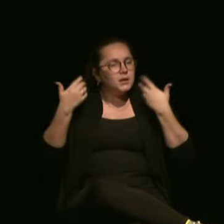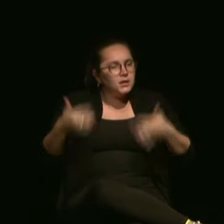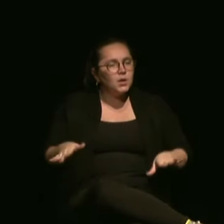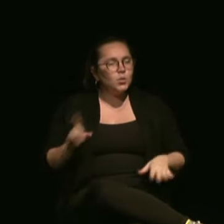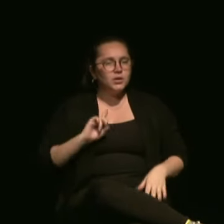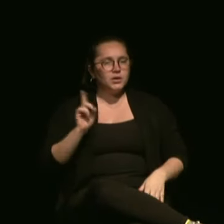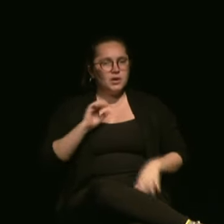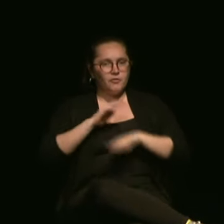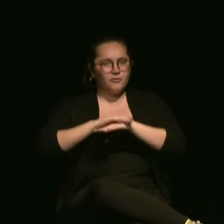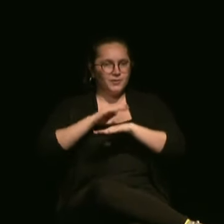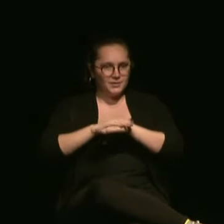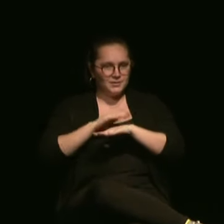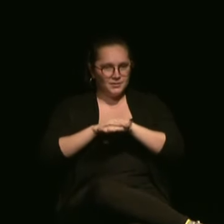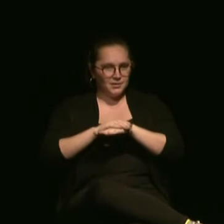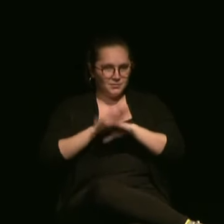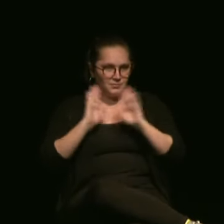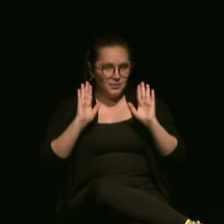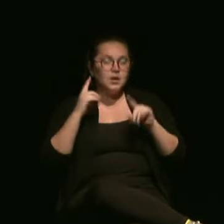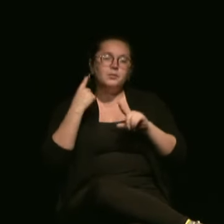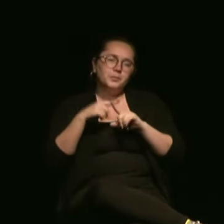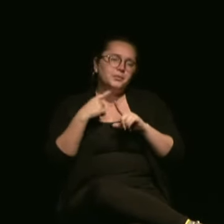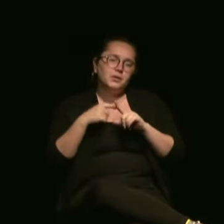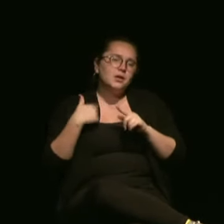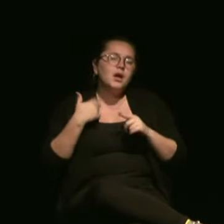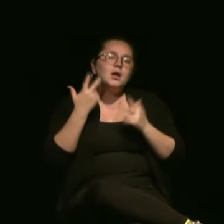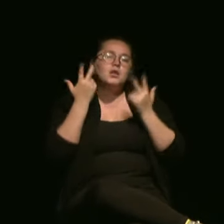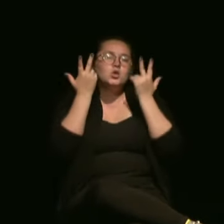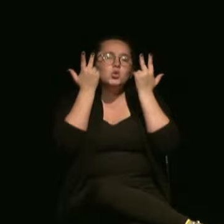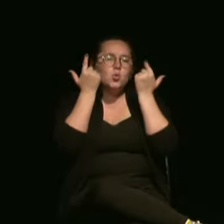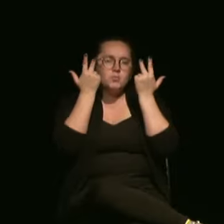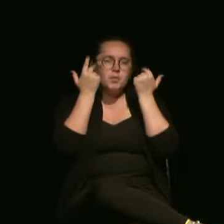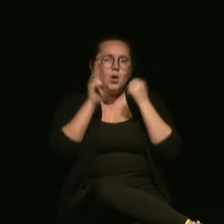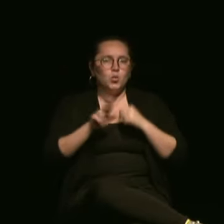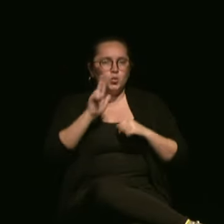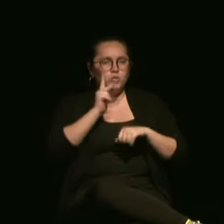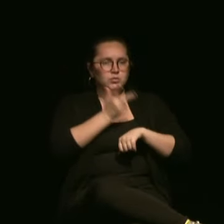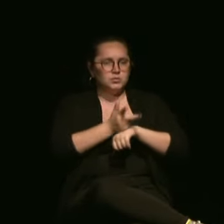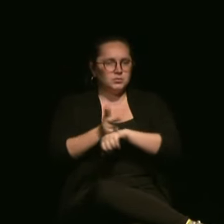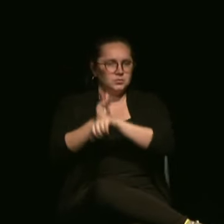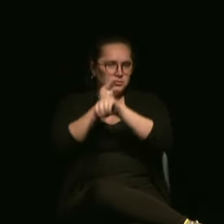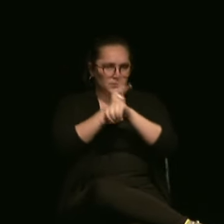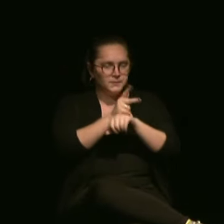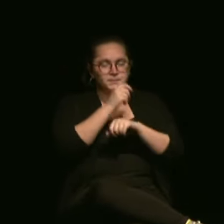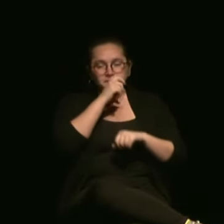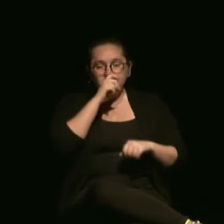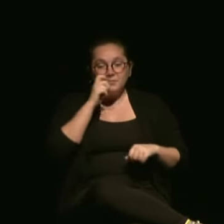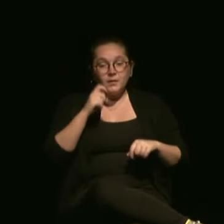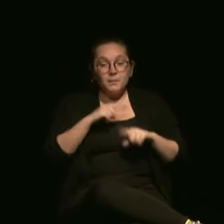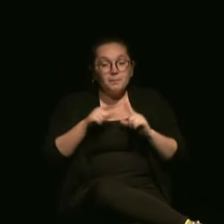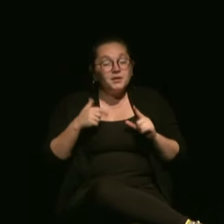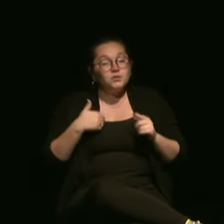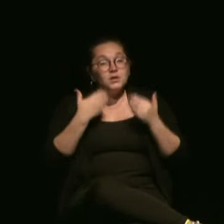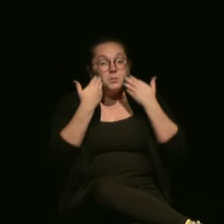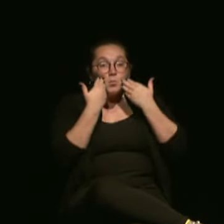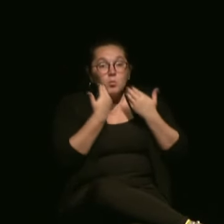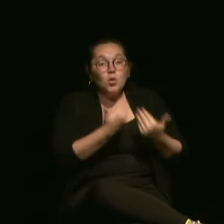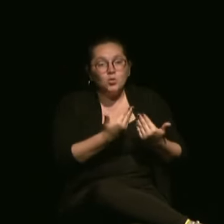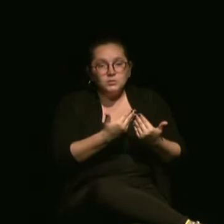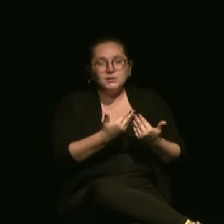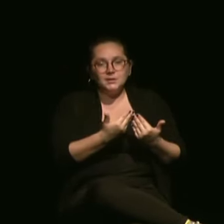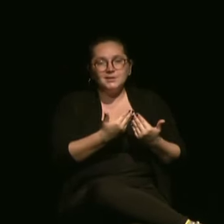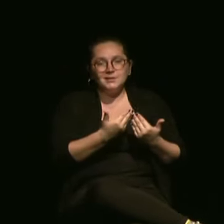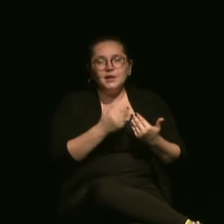aberto mão desse recurso tão convencional e aparentemente tão inocente de você ilustrar aquilo que está sendo dito,